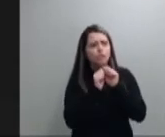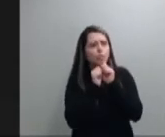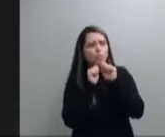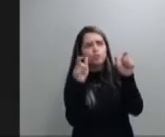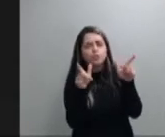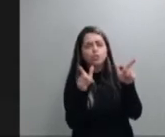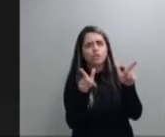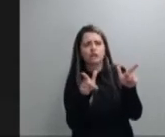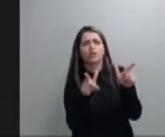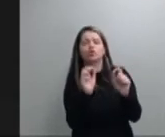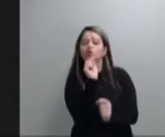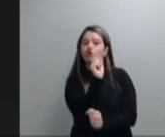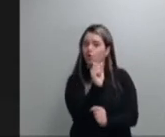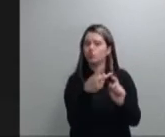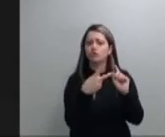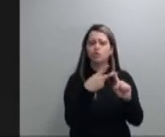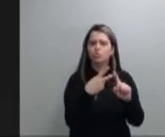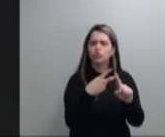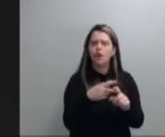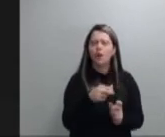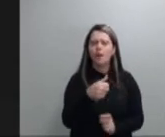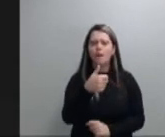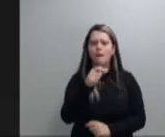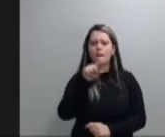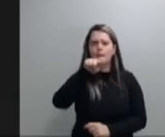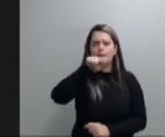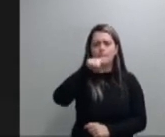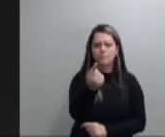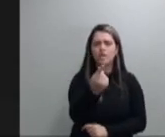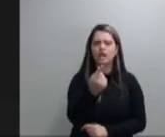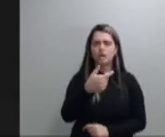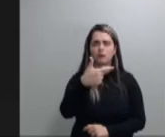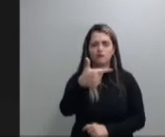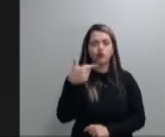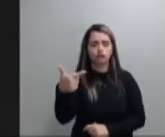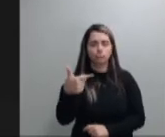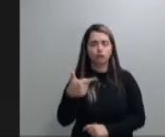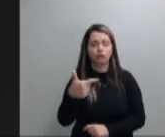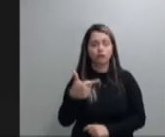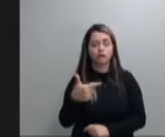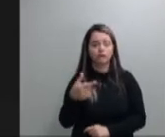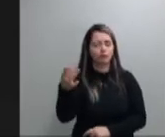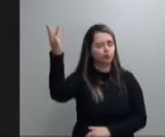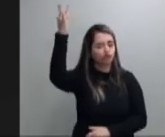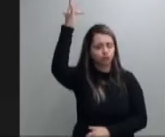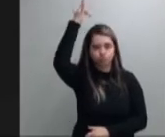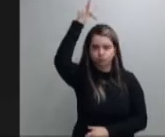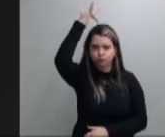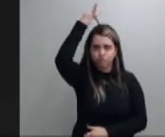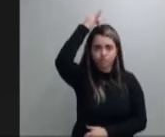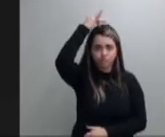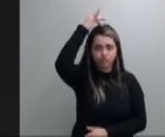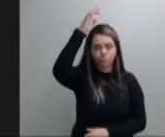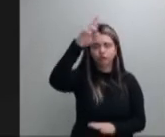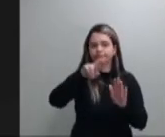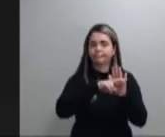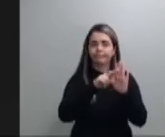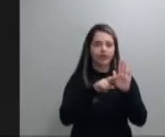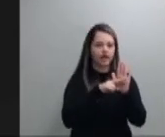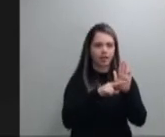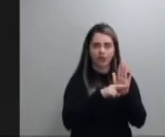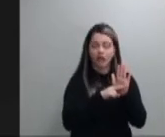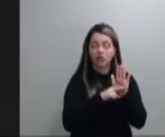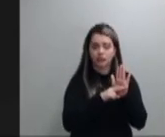por violação em 2022, o absurdo da regra modificada, um ato jurídico perfeito, um acórdão,